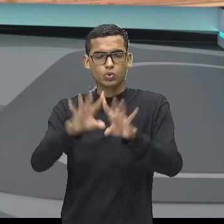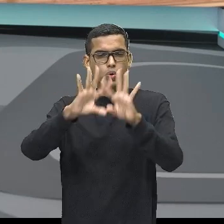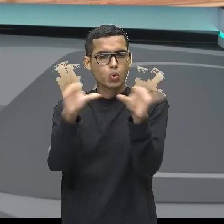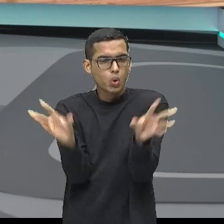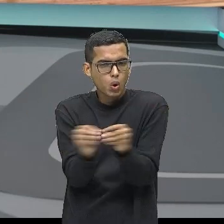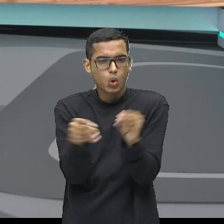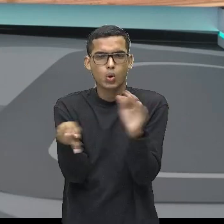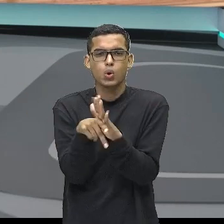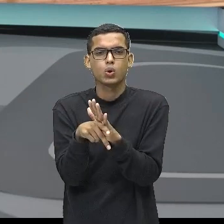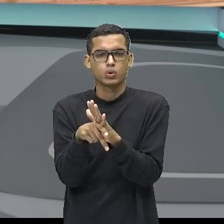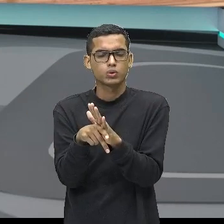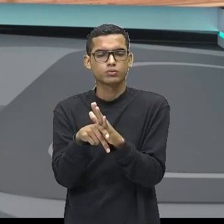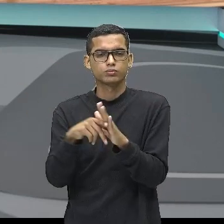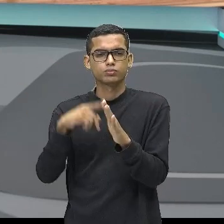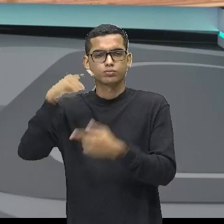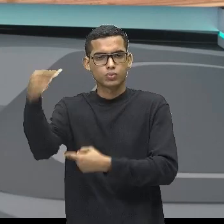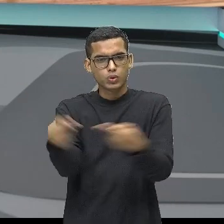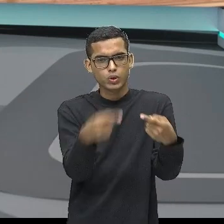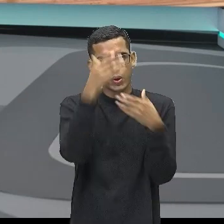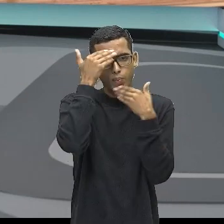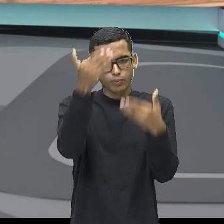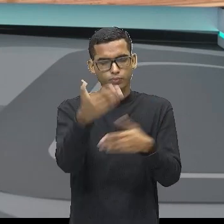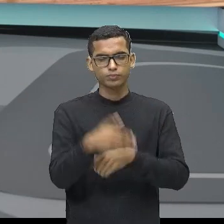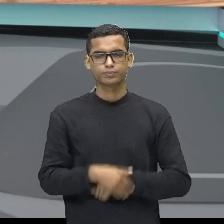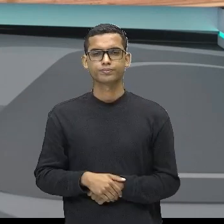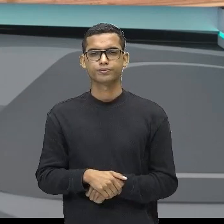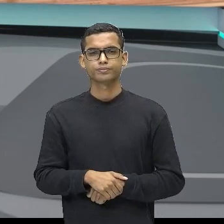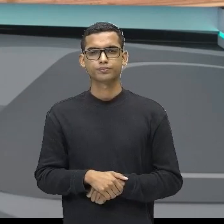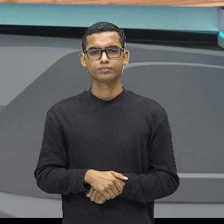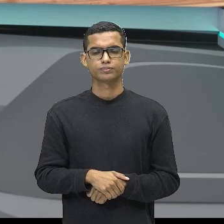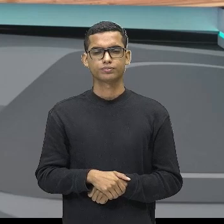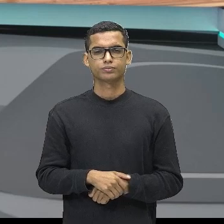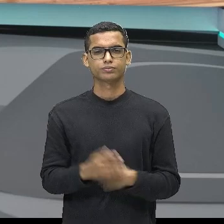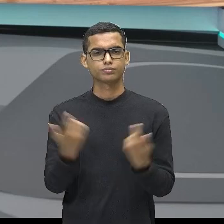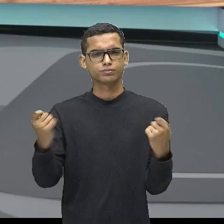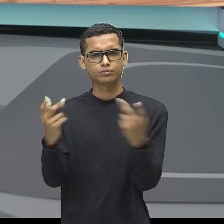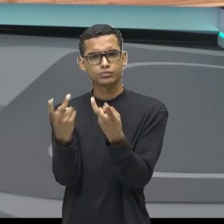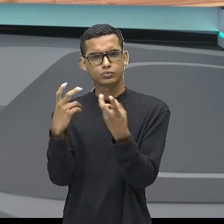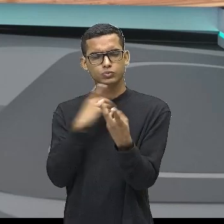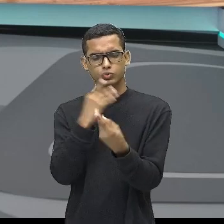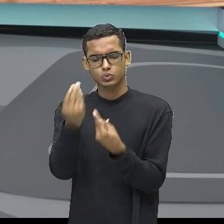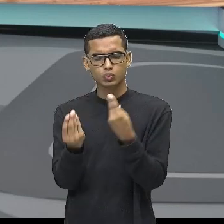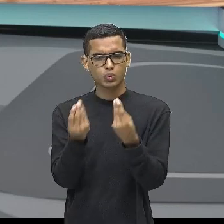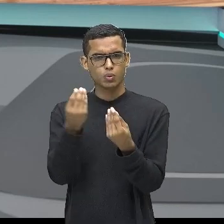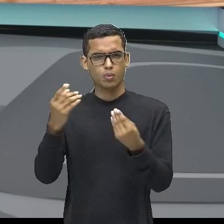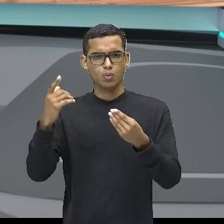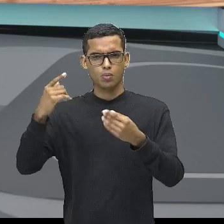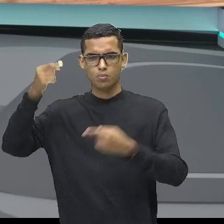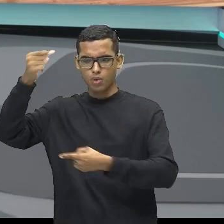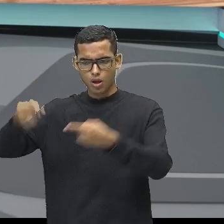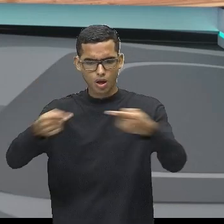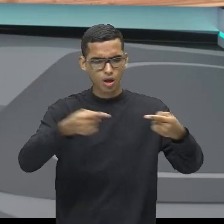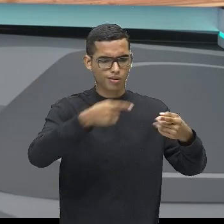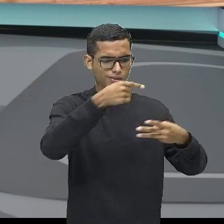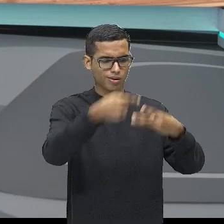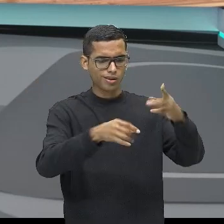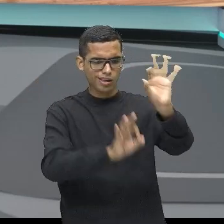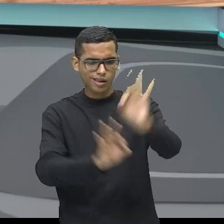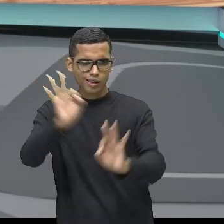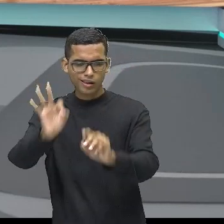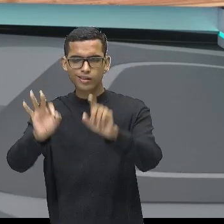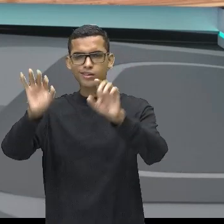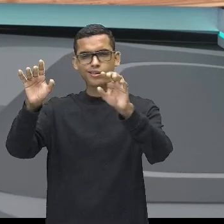do nosso debate, os agradecimentos. Ok? Então a gente pode observar como o debate se desenvolve, a dinâmica